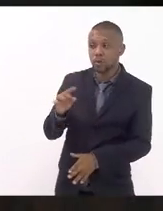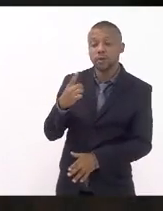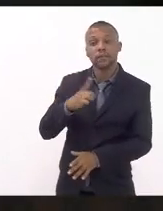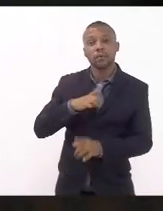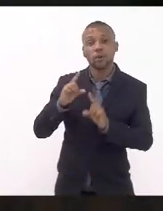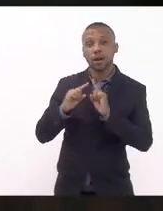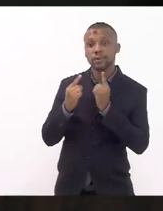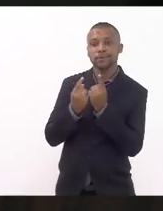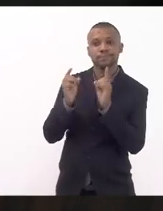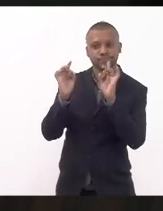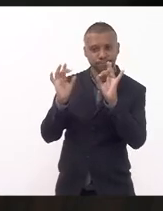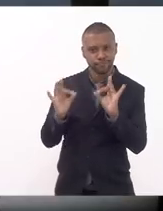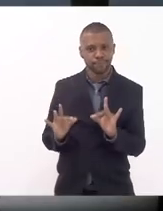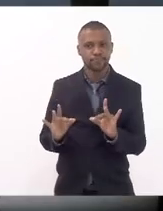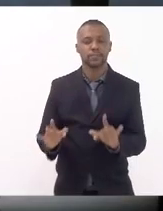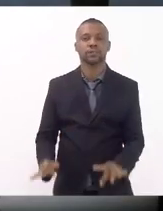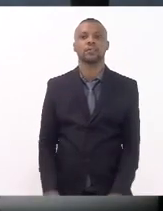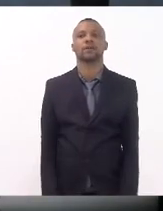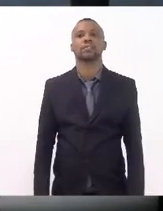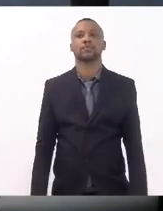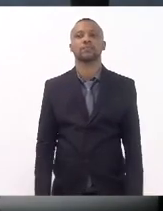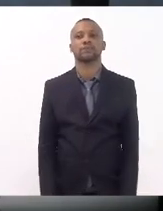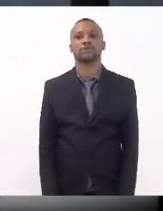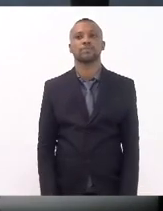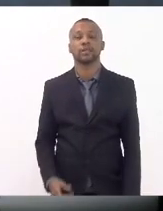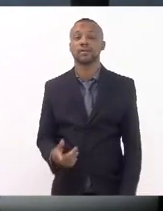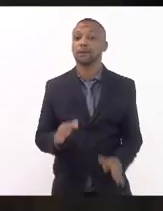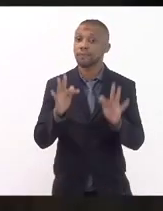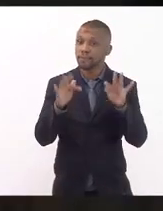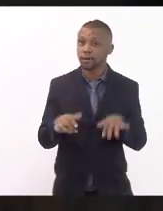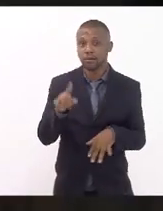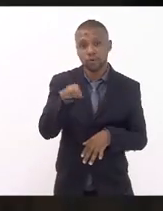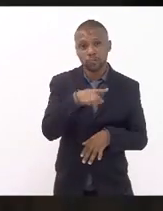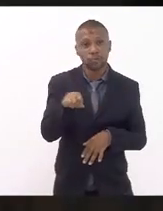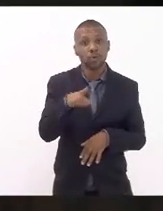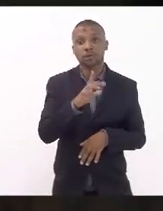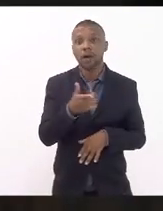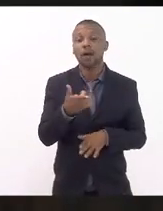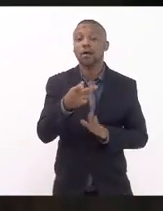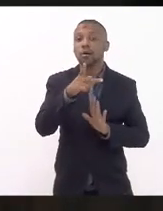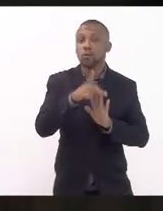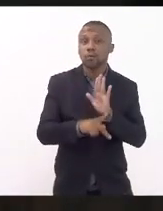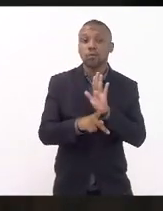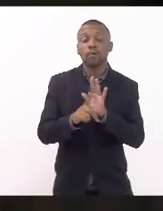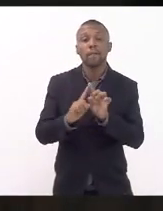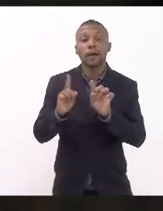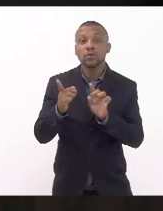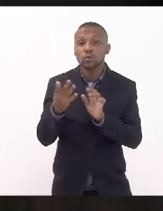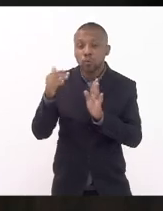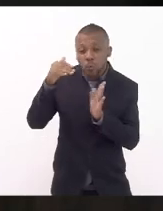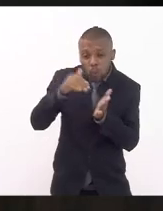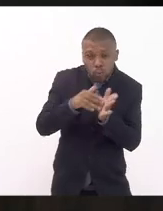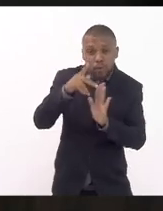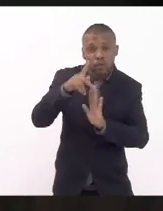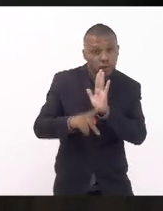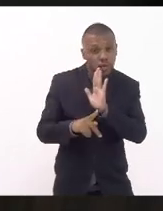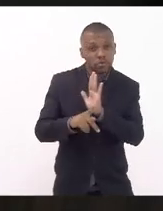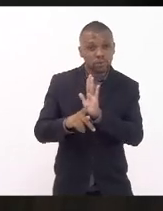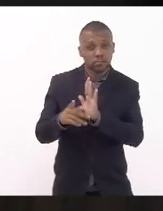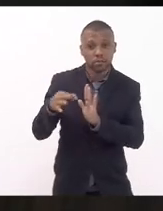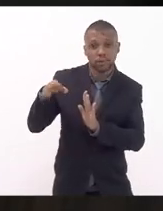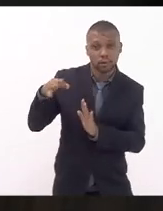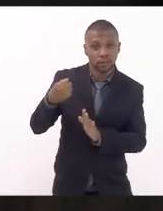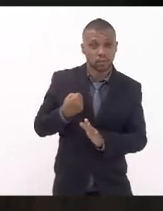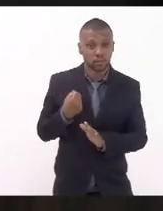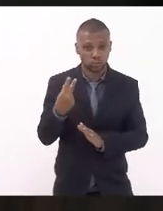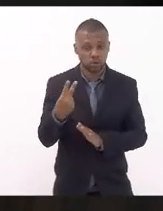sessão extraordinária. Esse acabou, porque esse eu cantei toda, mas eu pulei o último da página 2. Eu chamei os